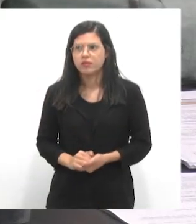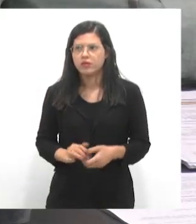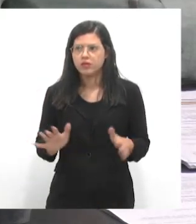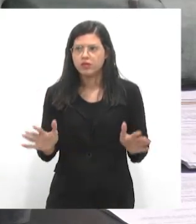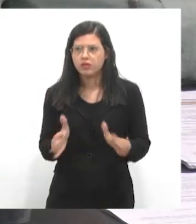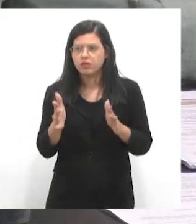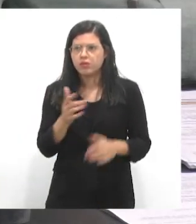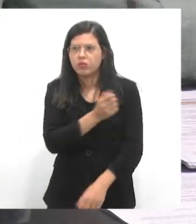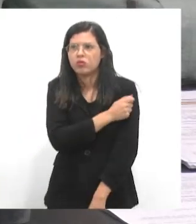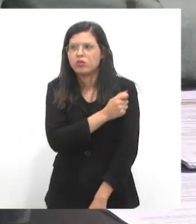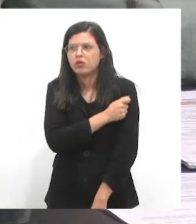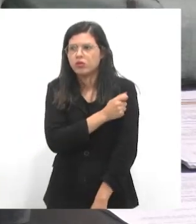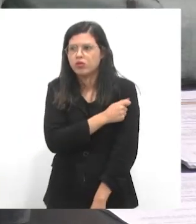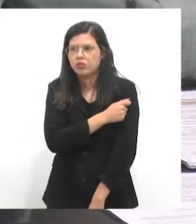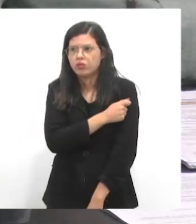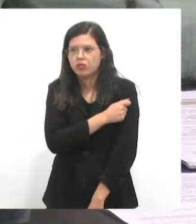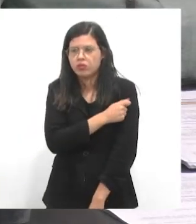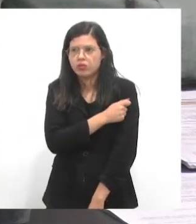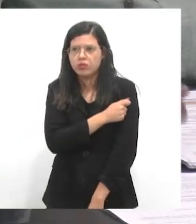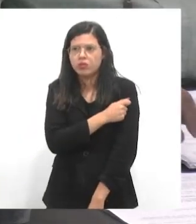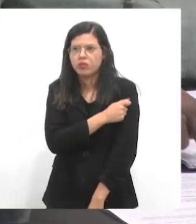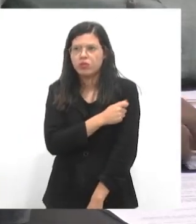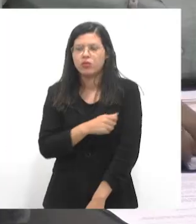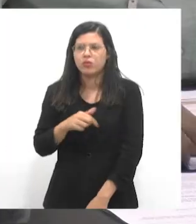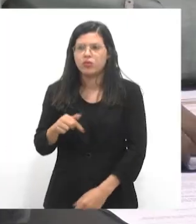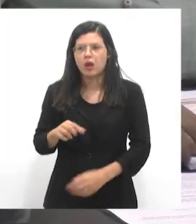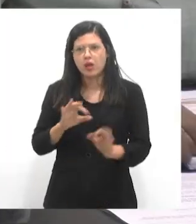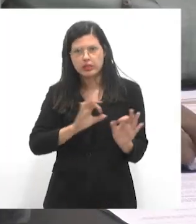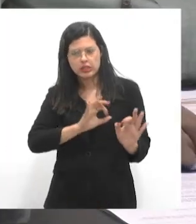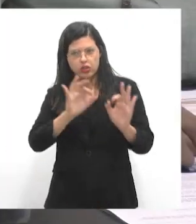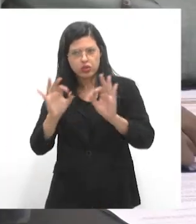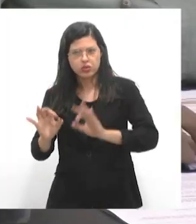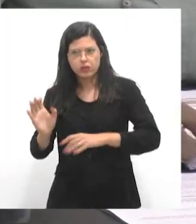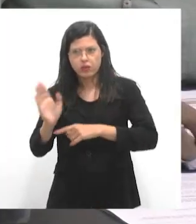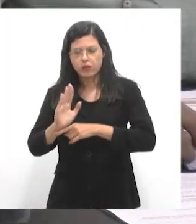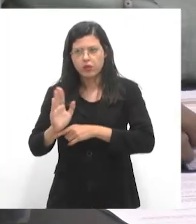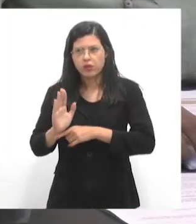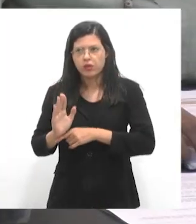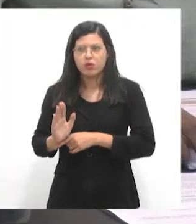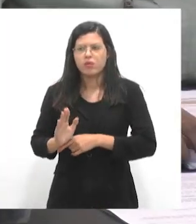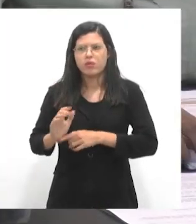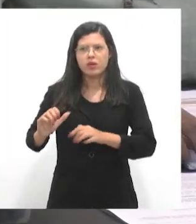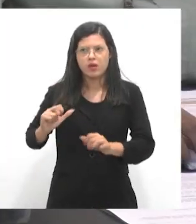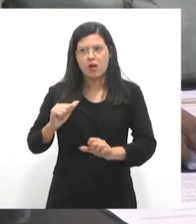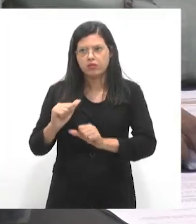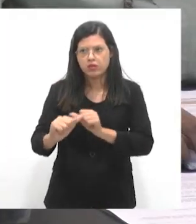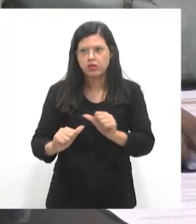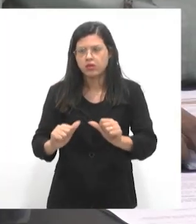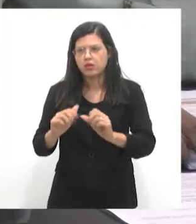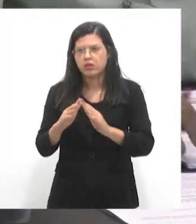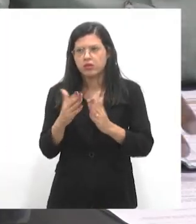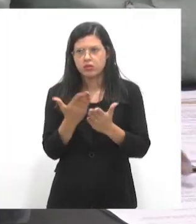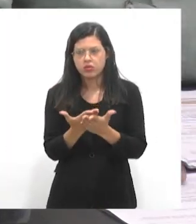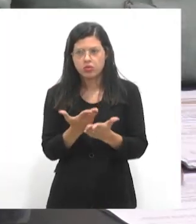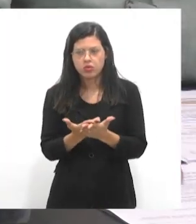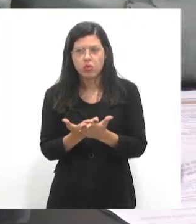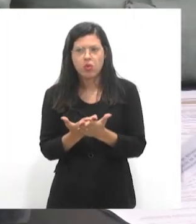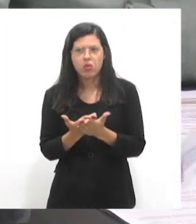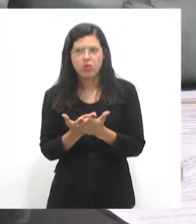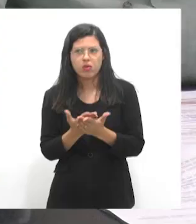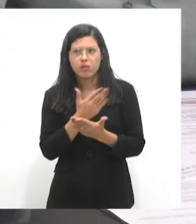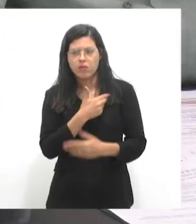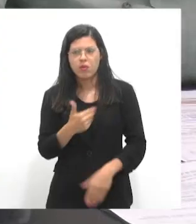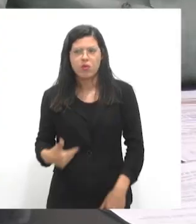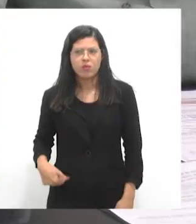para os alunos irem, né, ver determinados filmes e tal, e alternando as escolas públicas, estaduais e